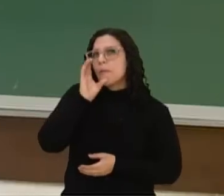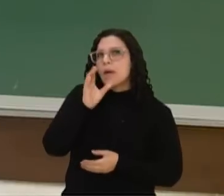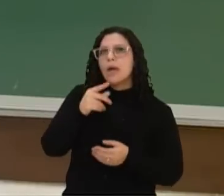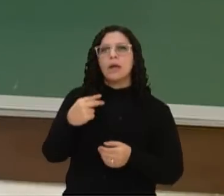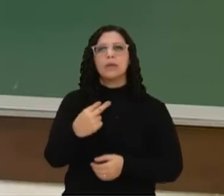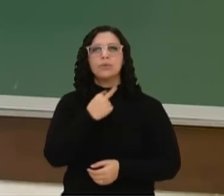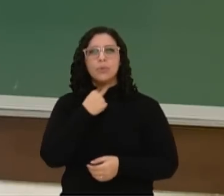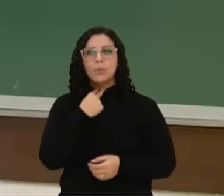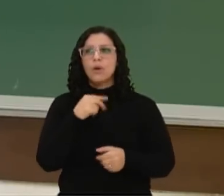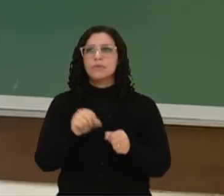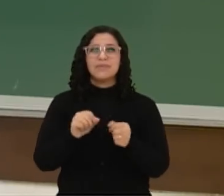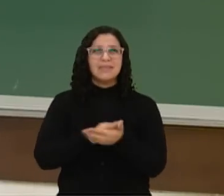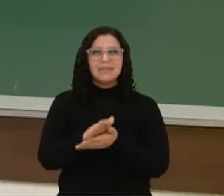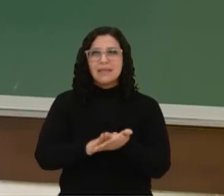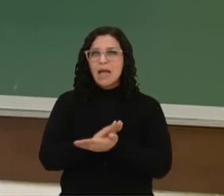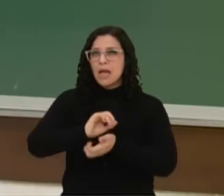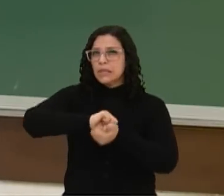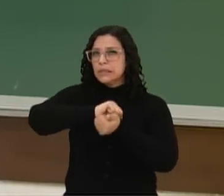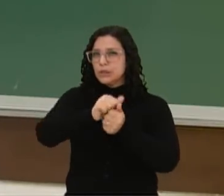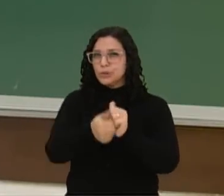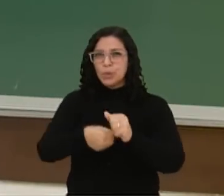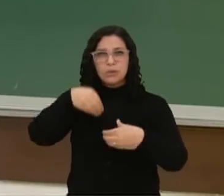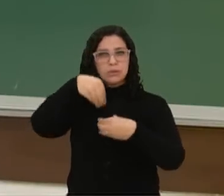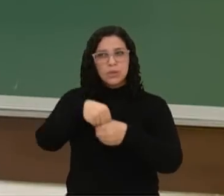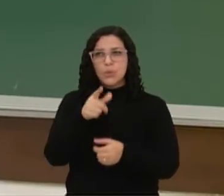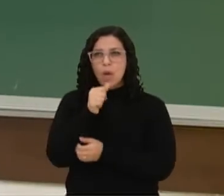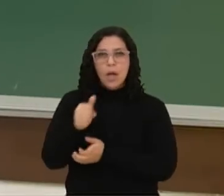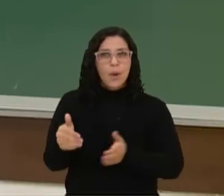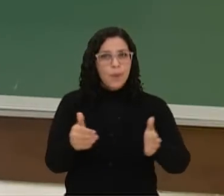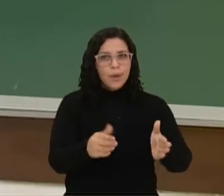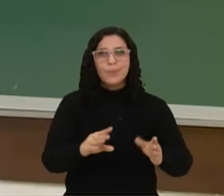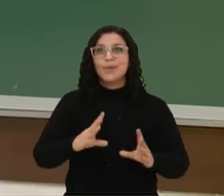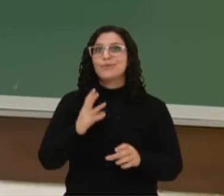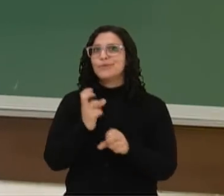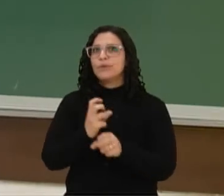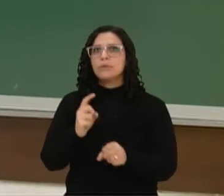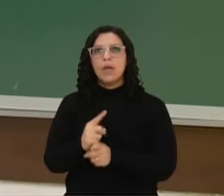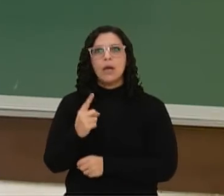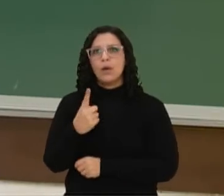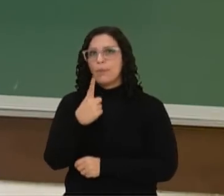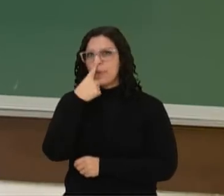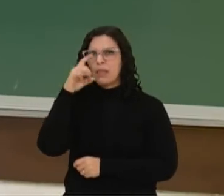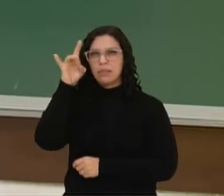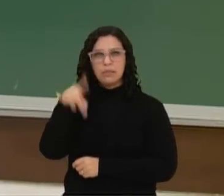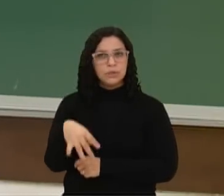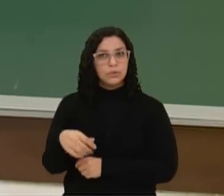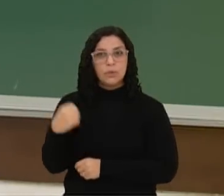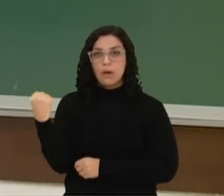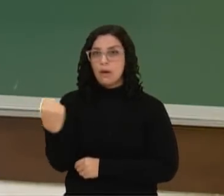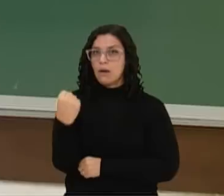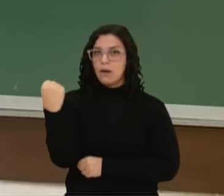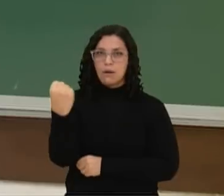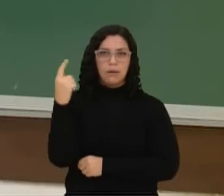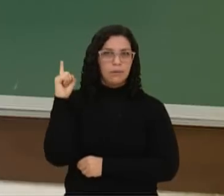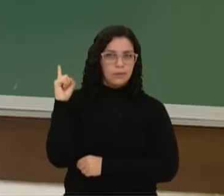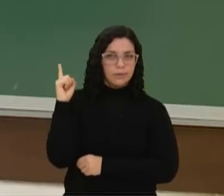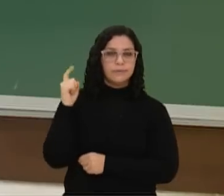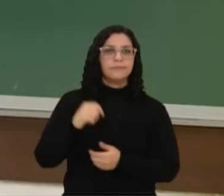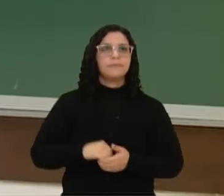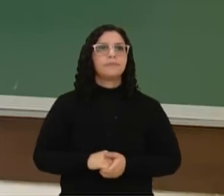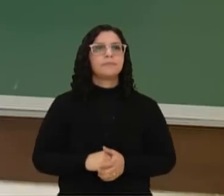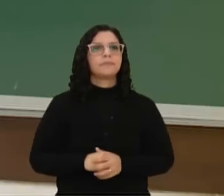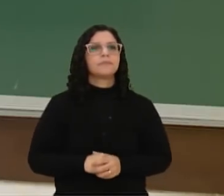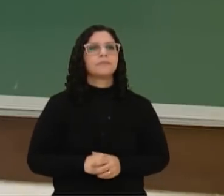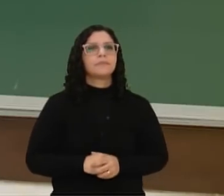consumir, não pode praticar nenhum esporte aquático ali, por causa do nível de poluição dele nesta porção ali dele,